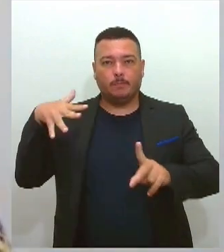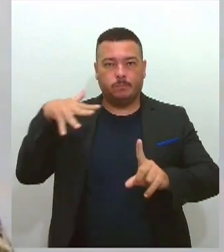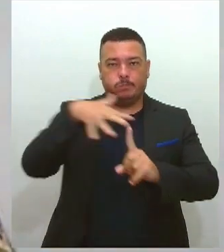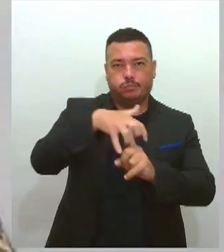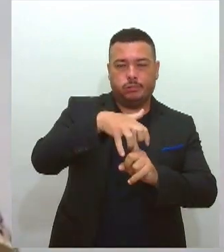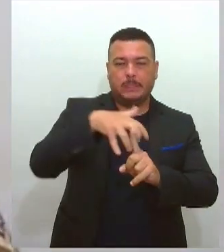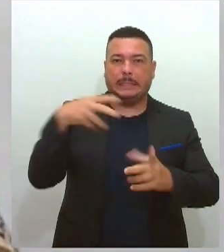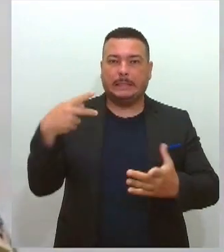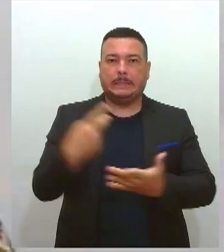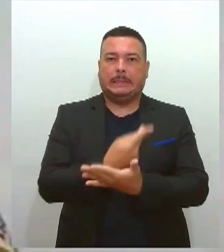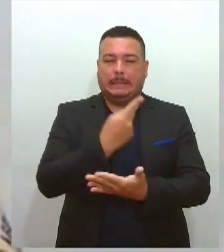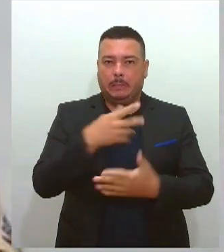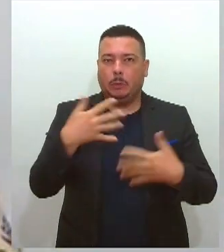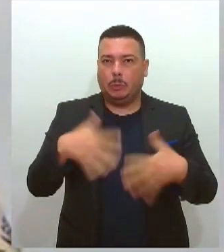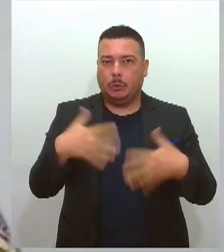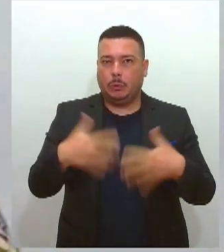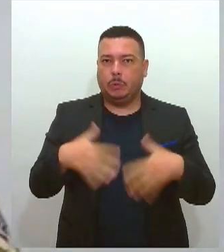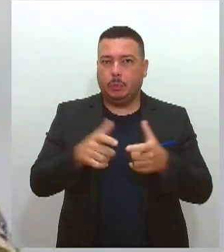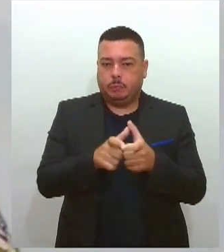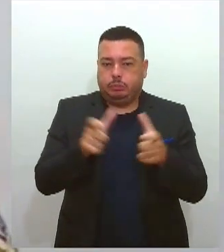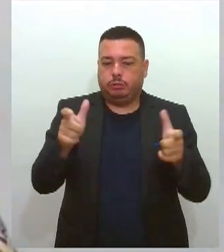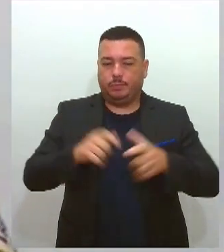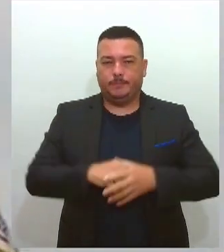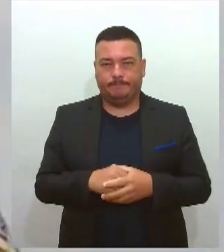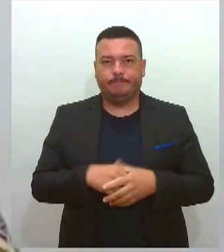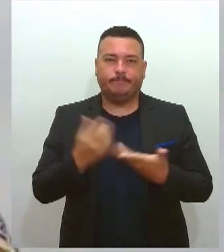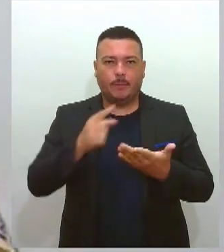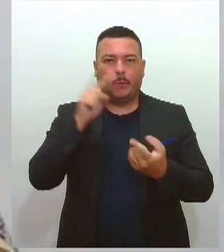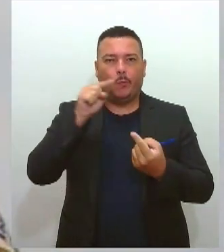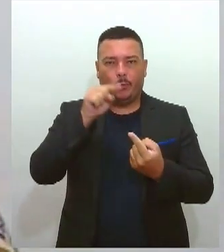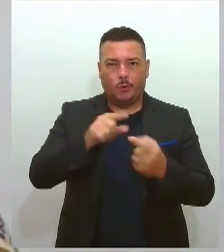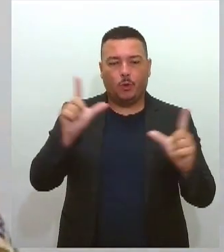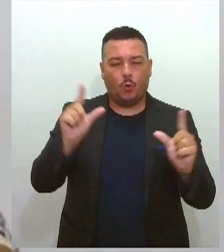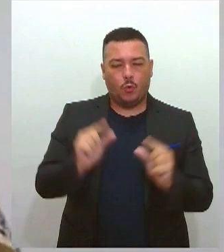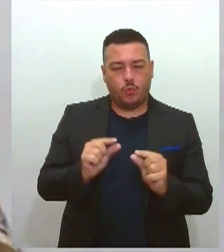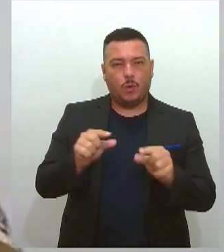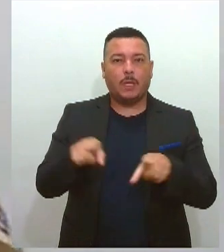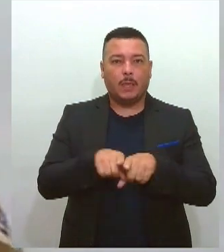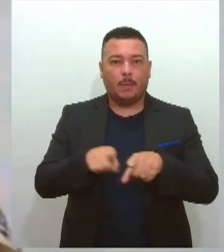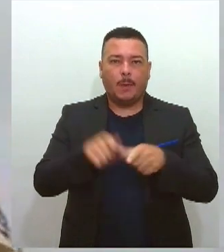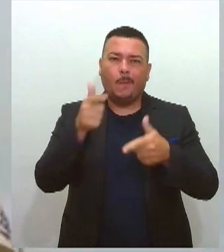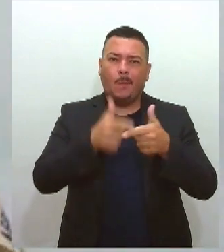aí, com o objetivo de reduzir mortes e lesões, que foi a meta traçada